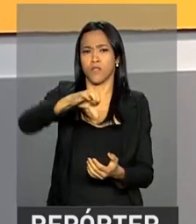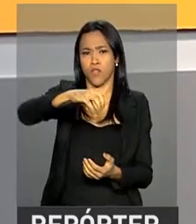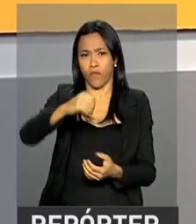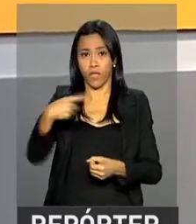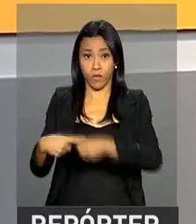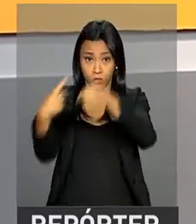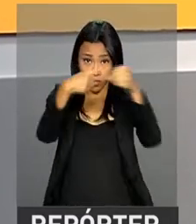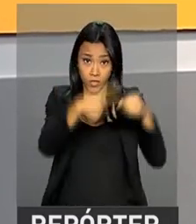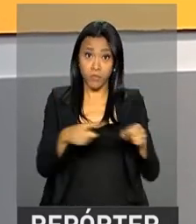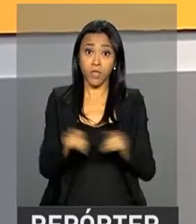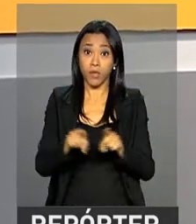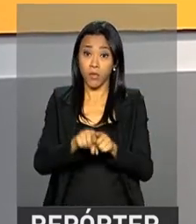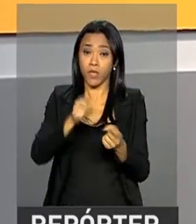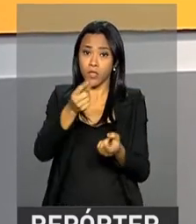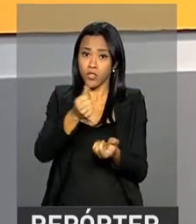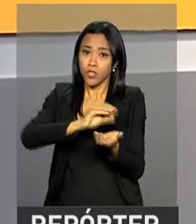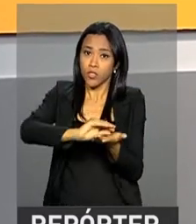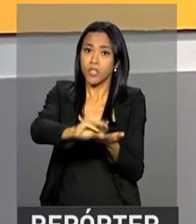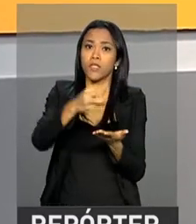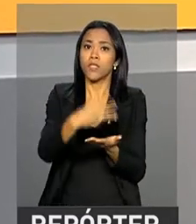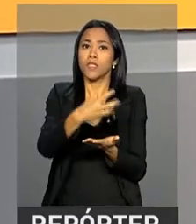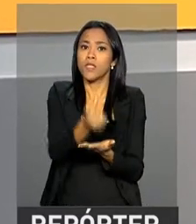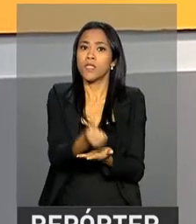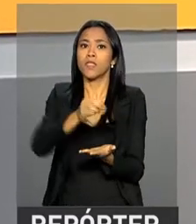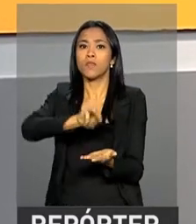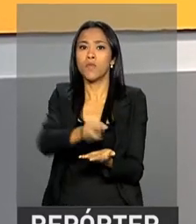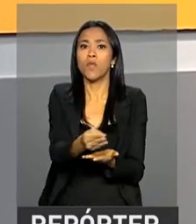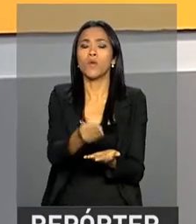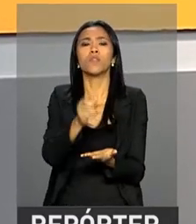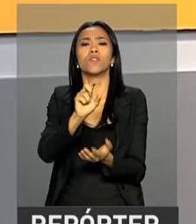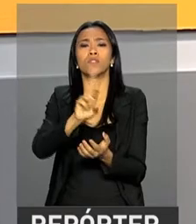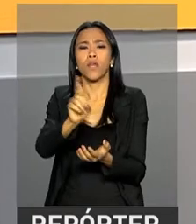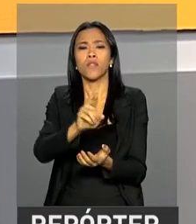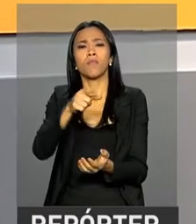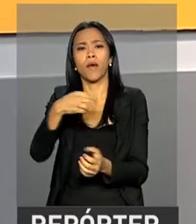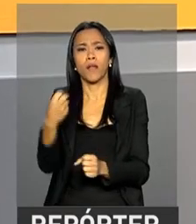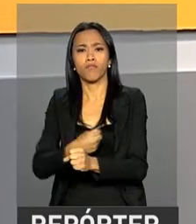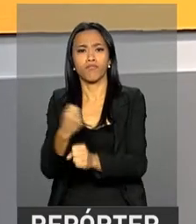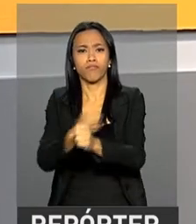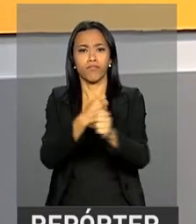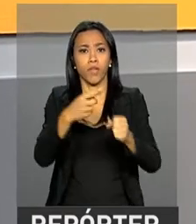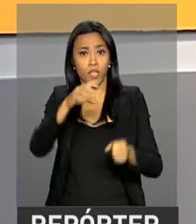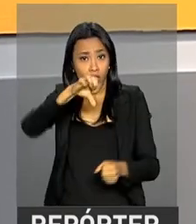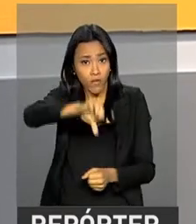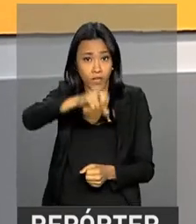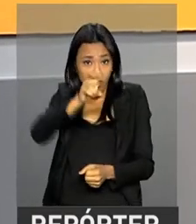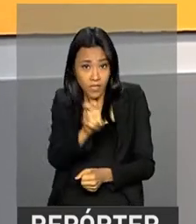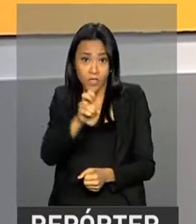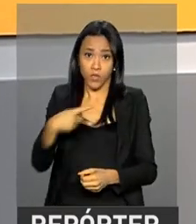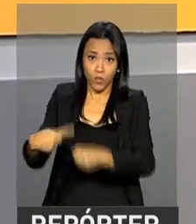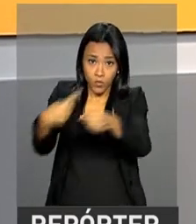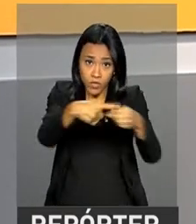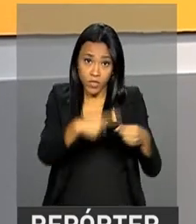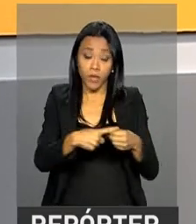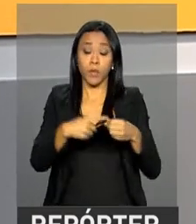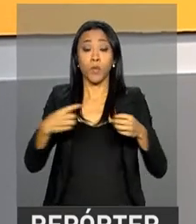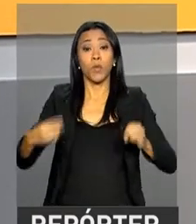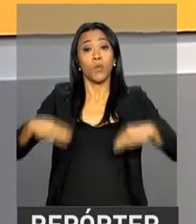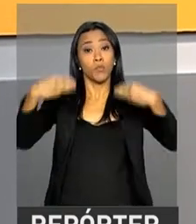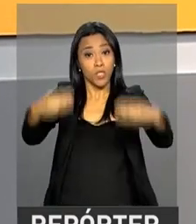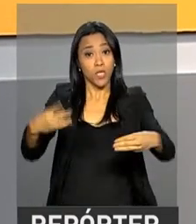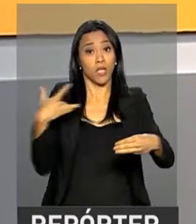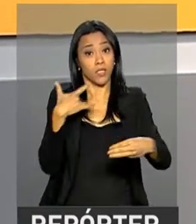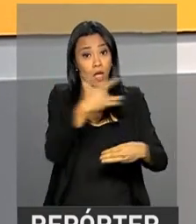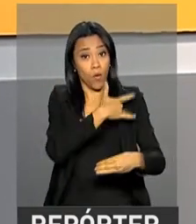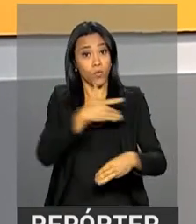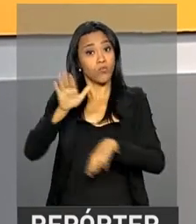36 milhões de reais para reformas em 95 municípios segundo o ministério da saúde cada gestor deve